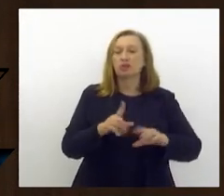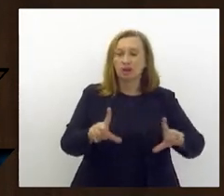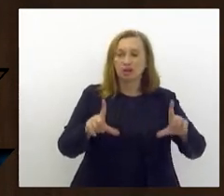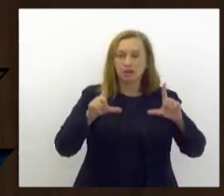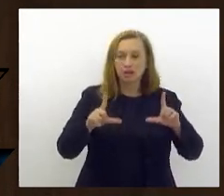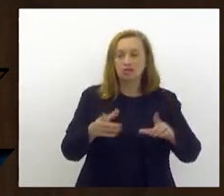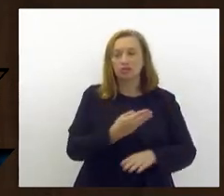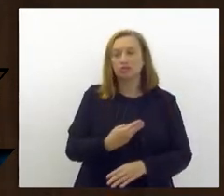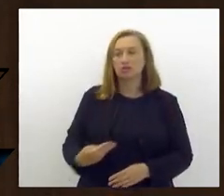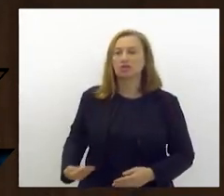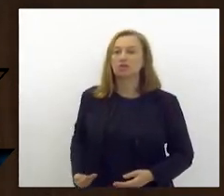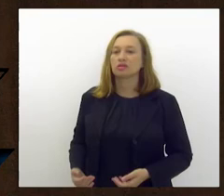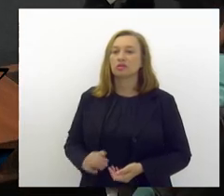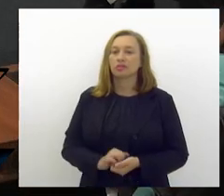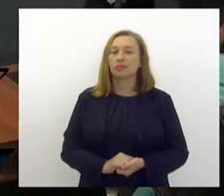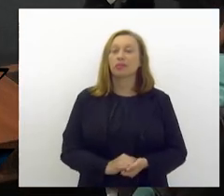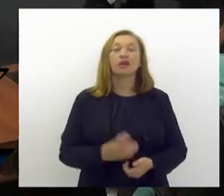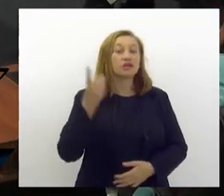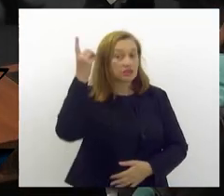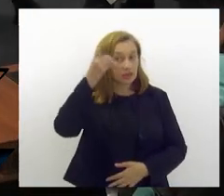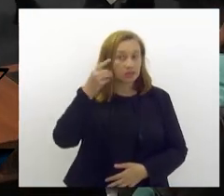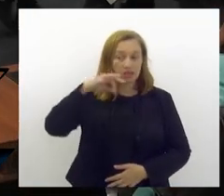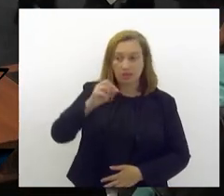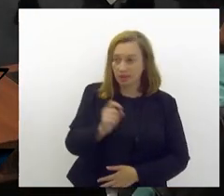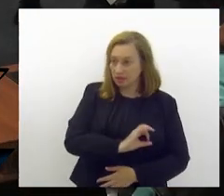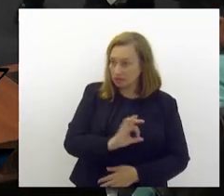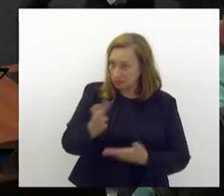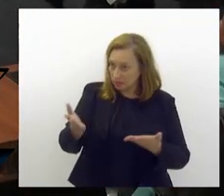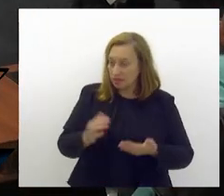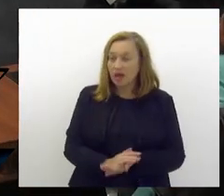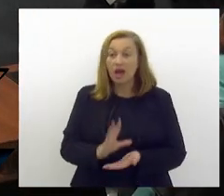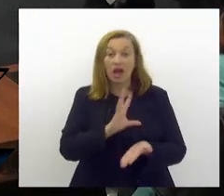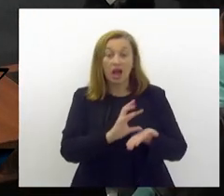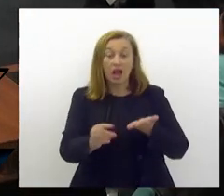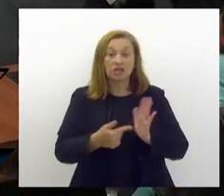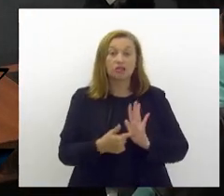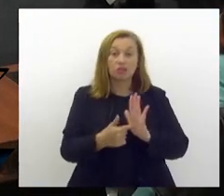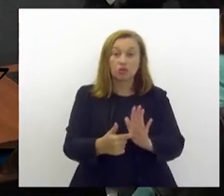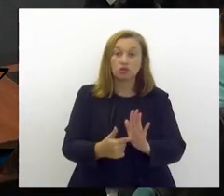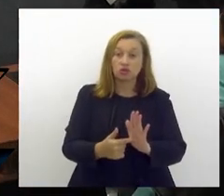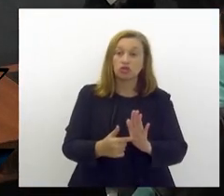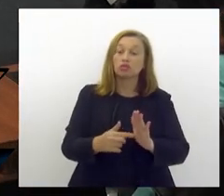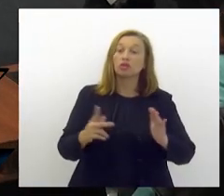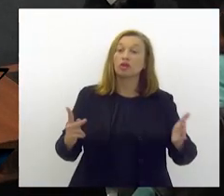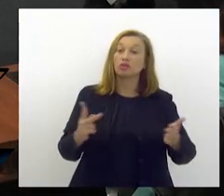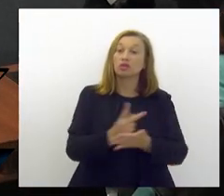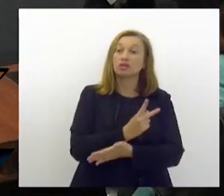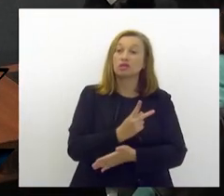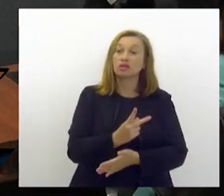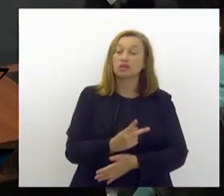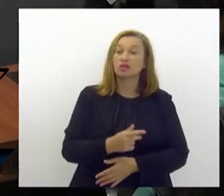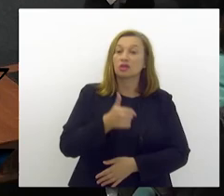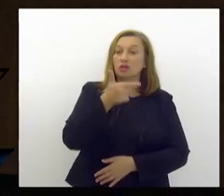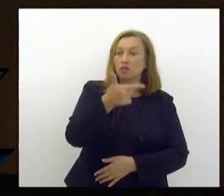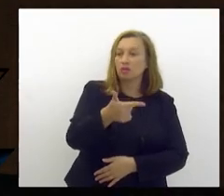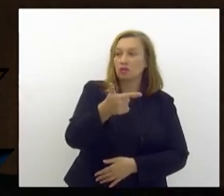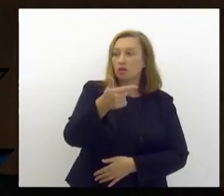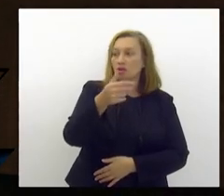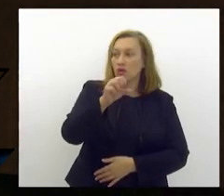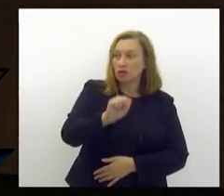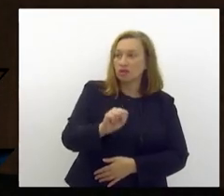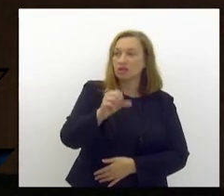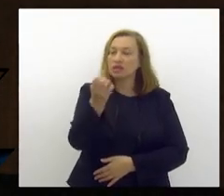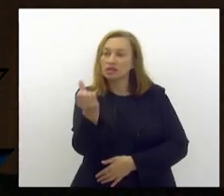governador. Deputada Marta Rocha, por favor. A ata reflete com exatidão o ocorrido na 86ª